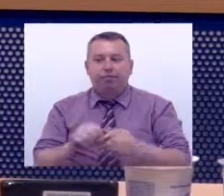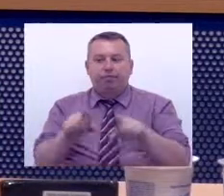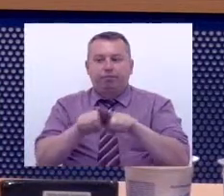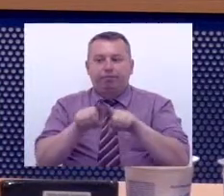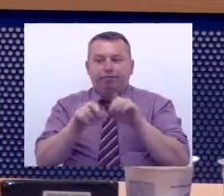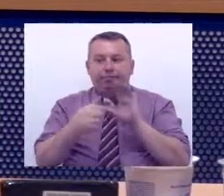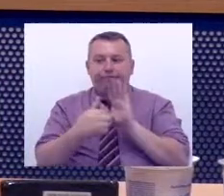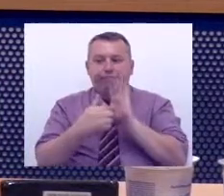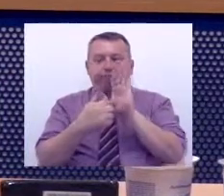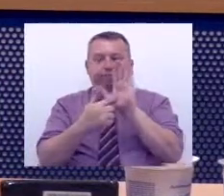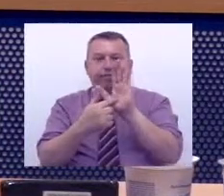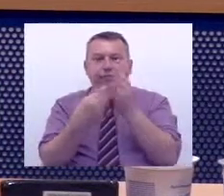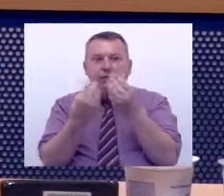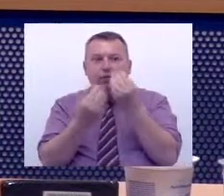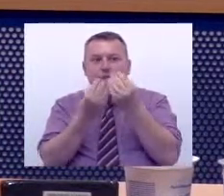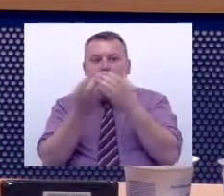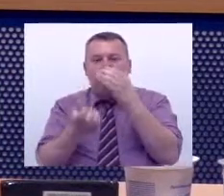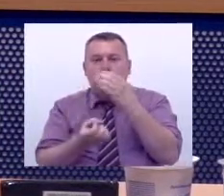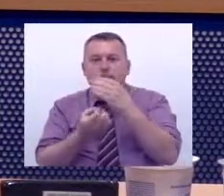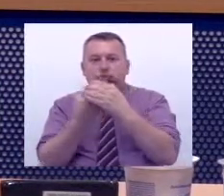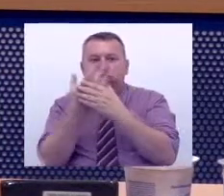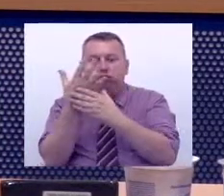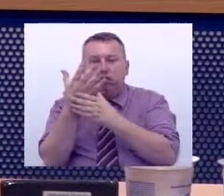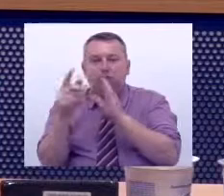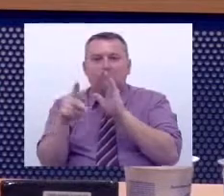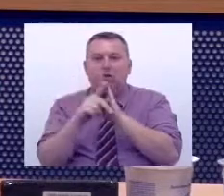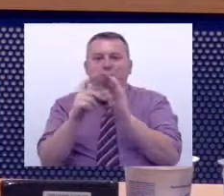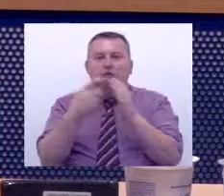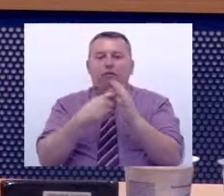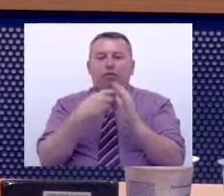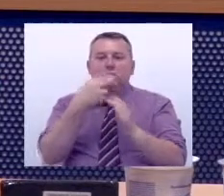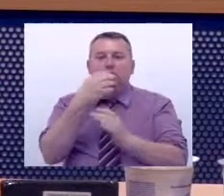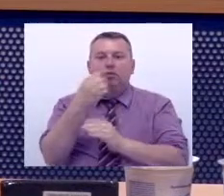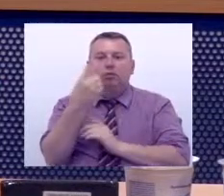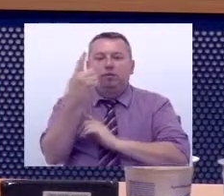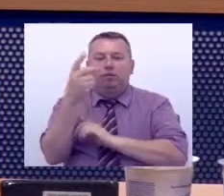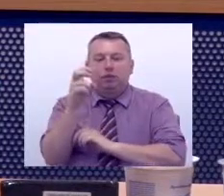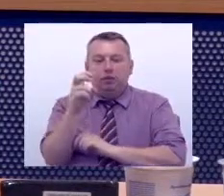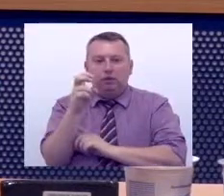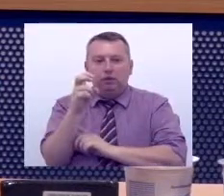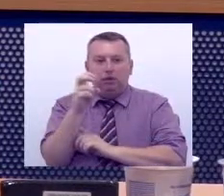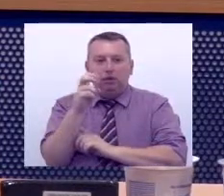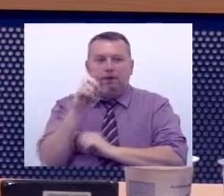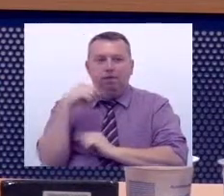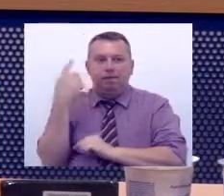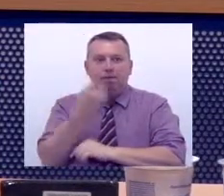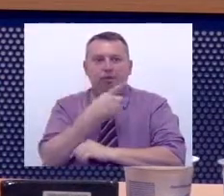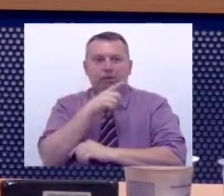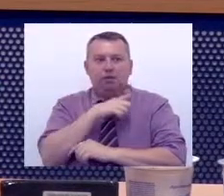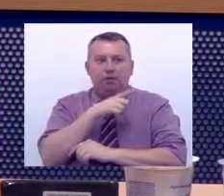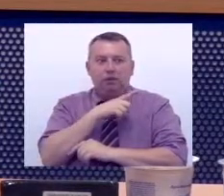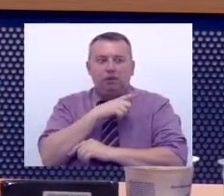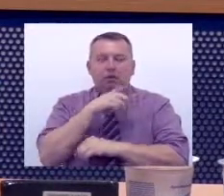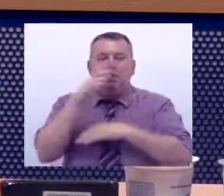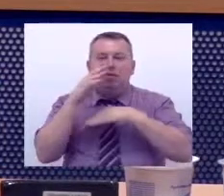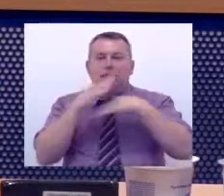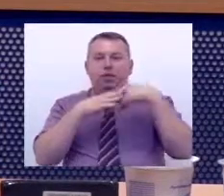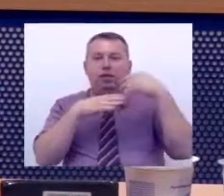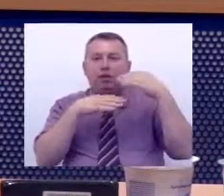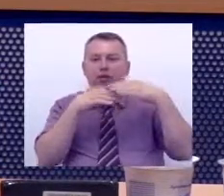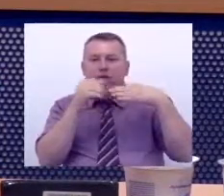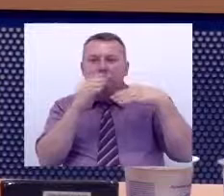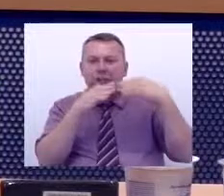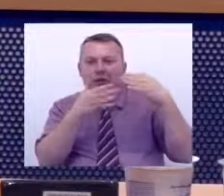Demonstração de origem dos convênios do financiamento para 2015, nós temos praticamente